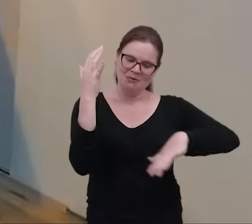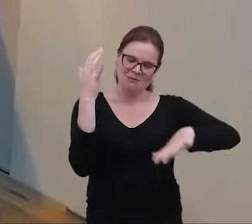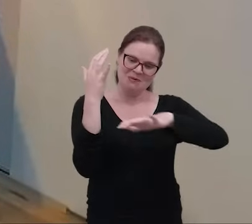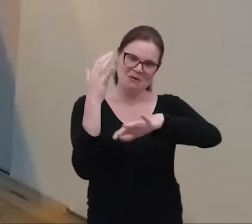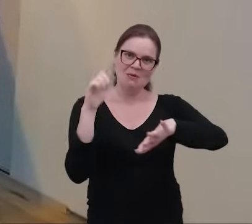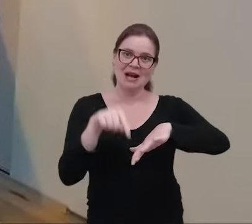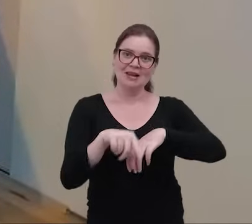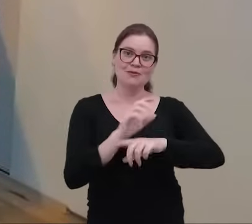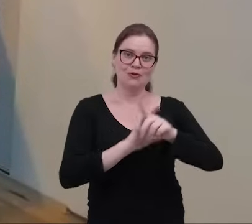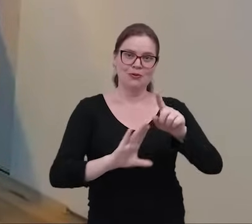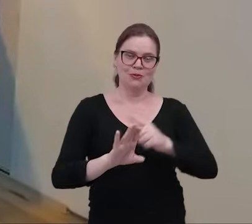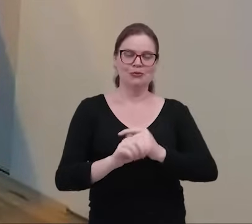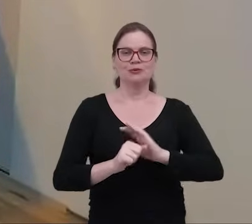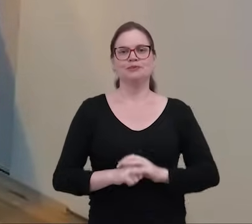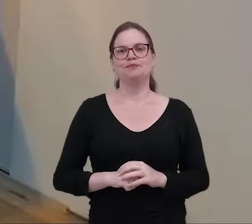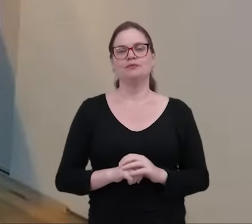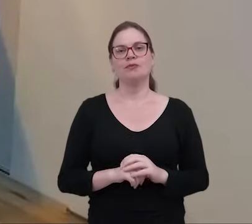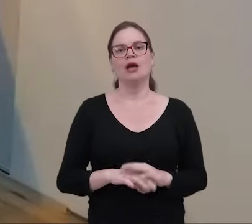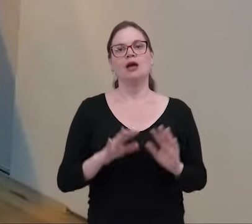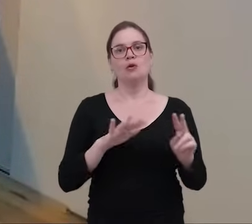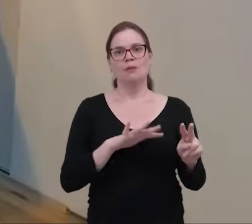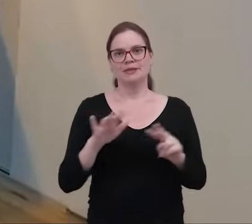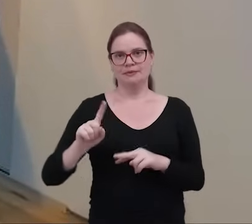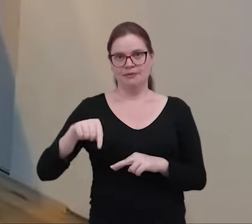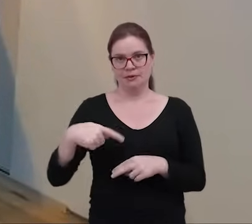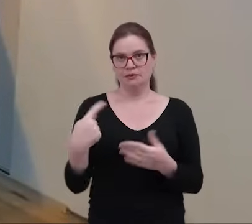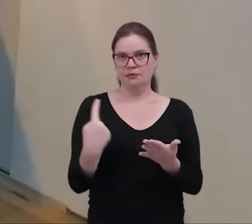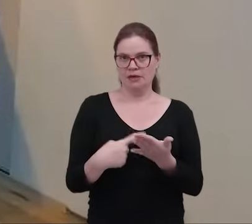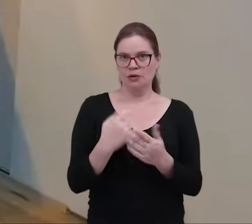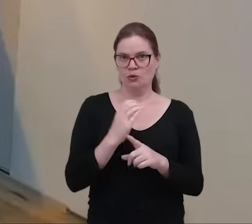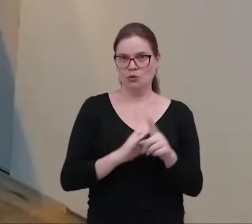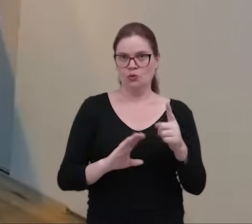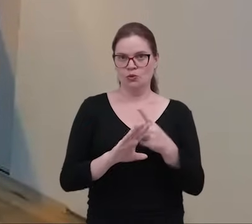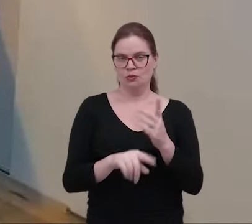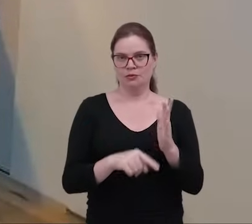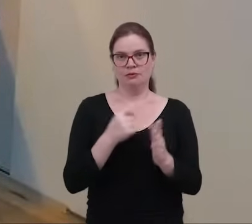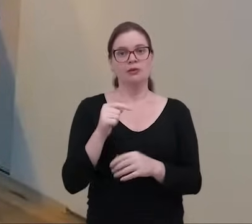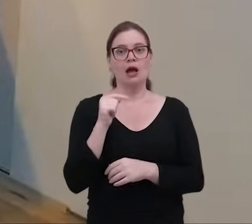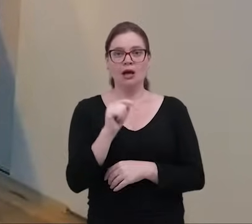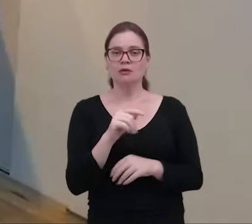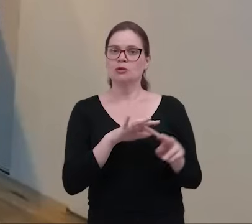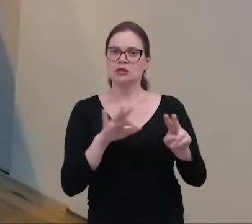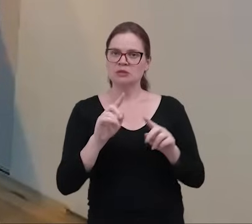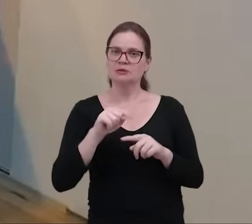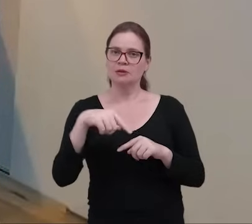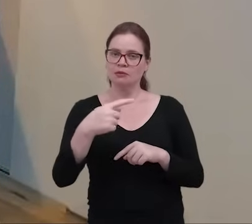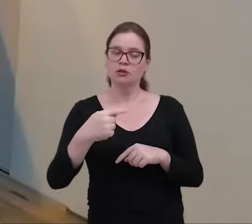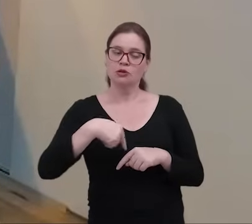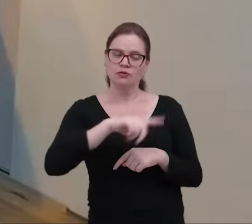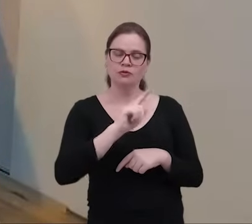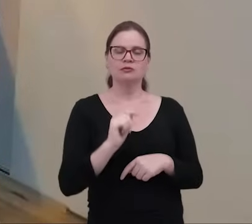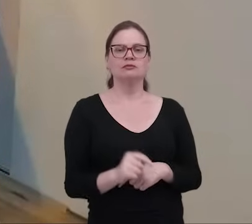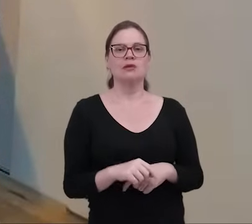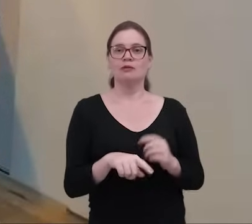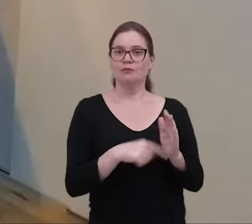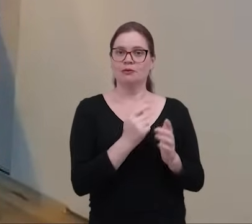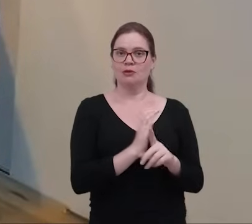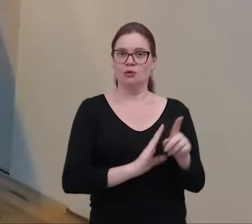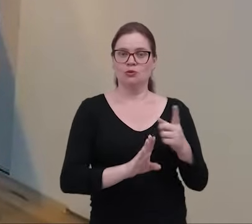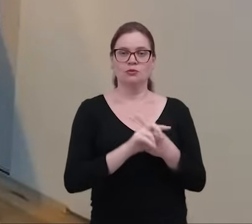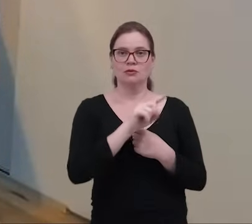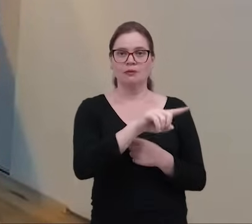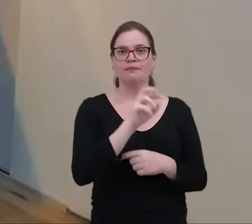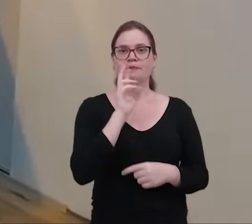depois. Passada uma semana, fui lá e fizemos ali o primeiro culto, e a